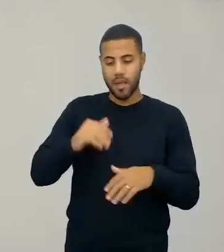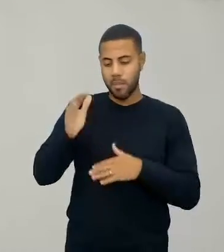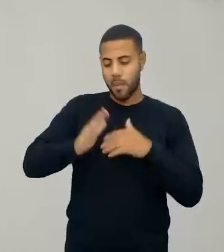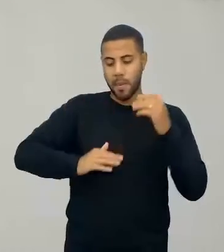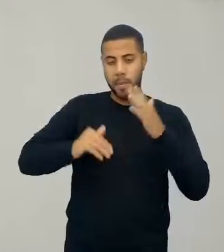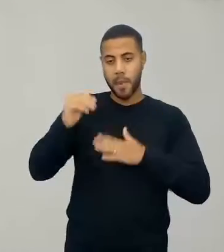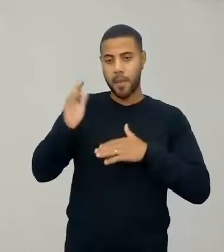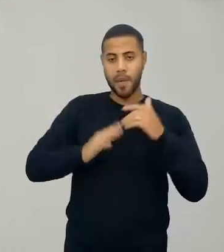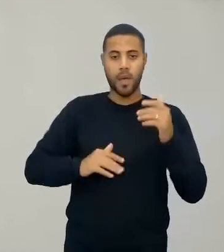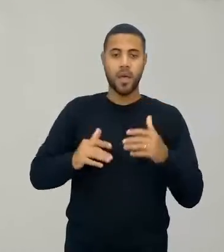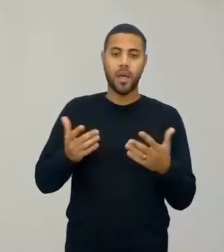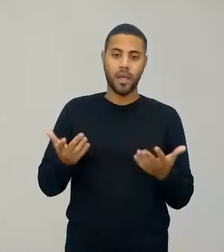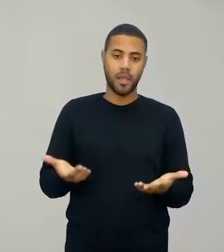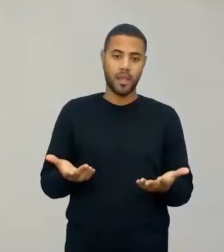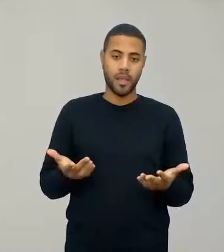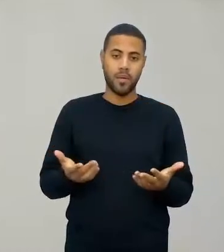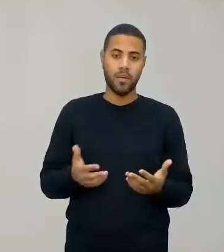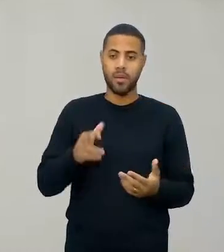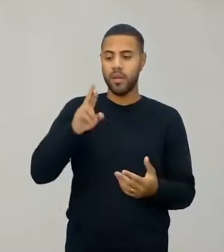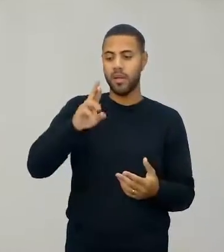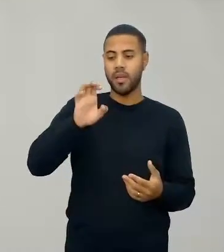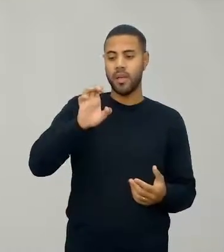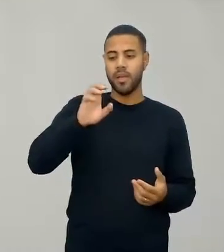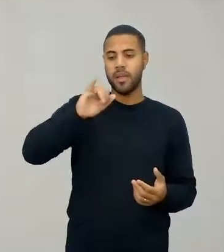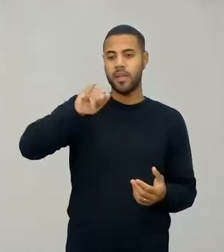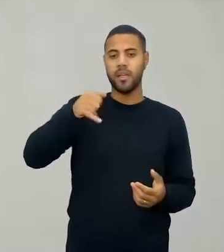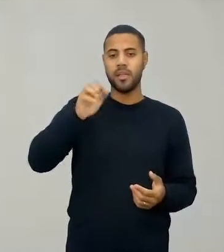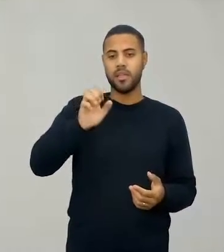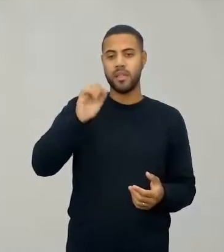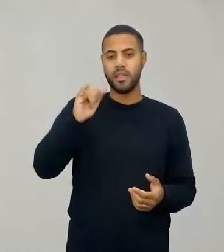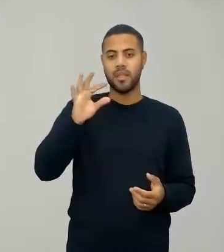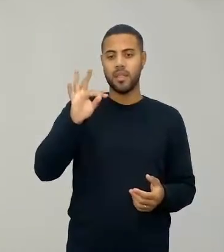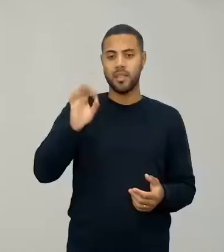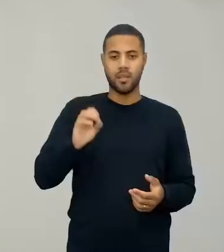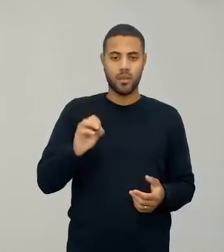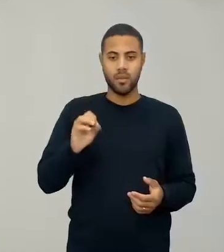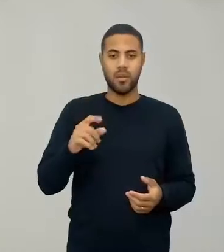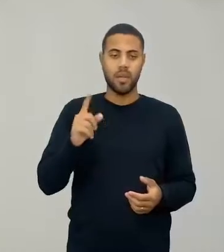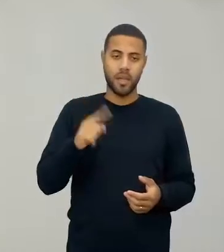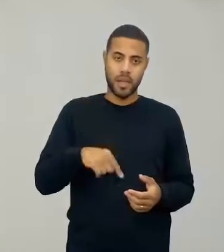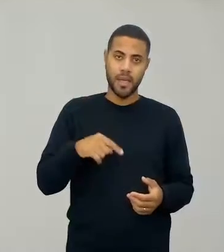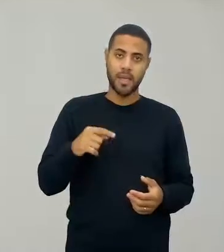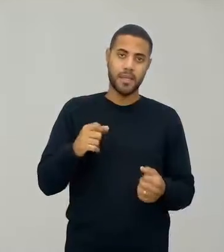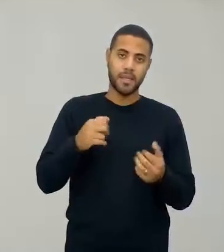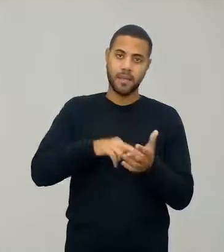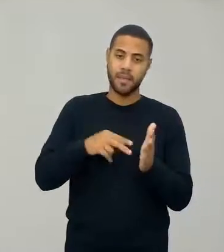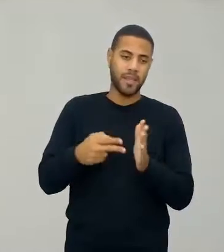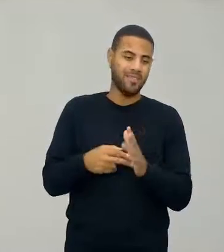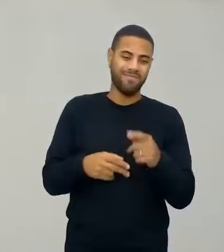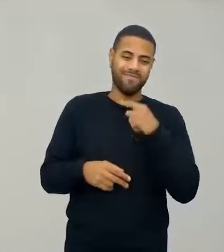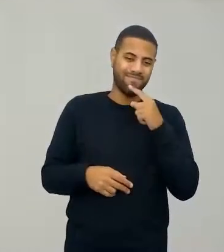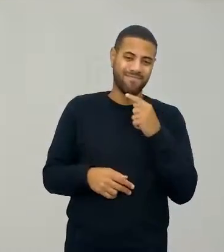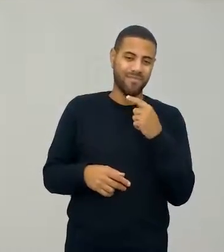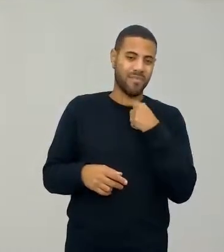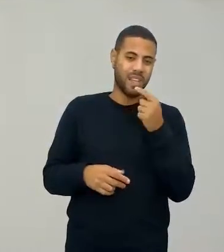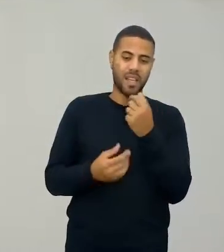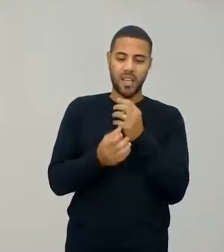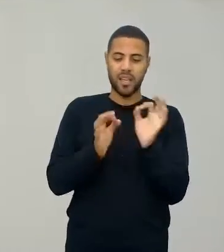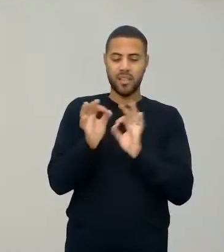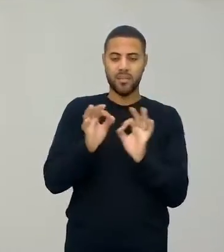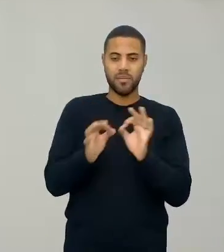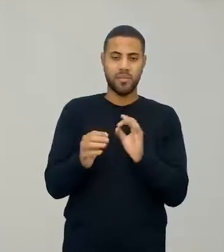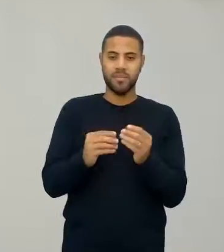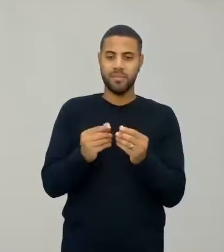né? E o rejeito? O rejeito é o rejeitado. A gente tem que associar isso. É o que não pode ser reaproveitado,